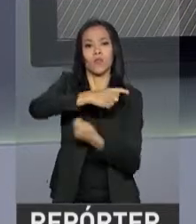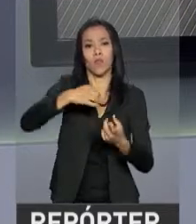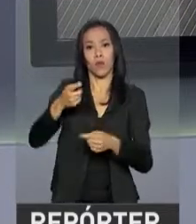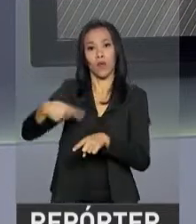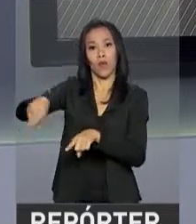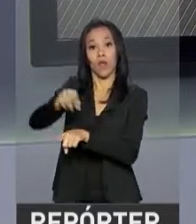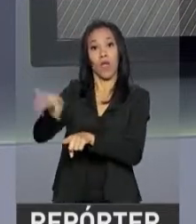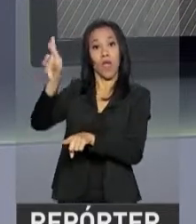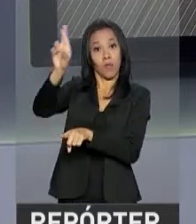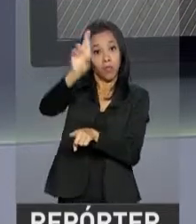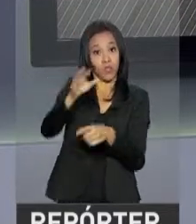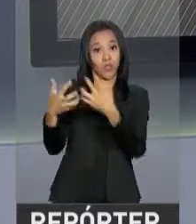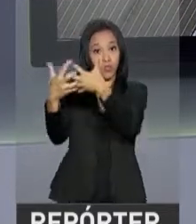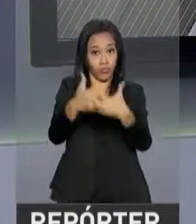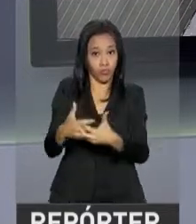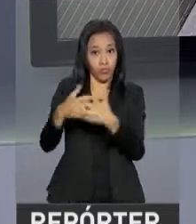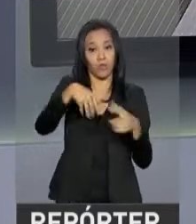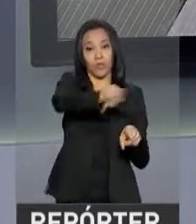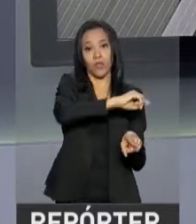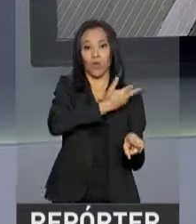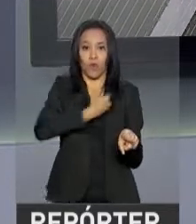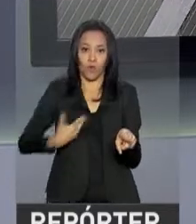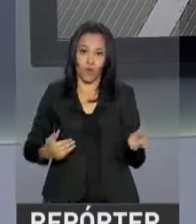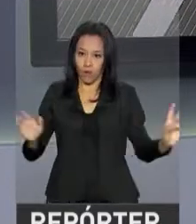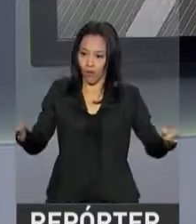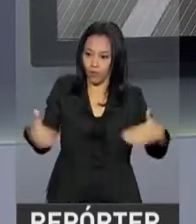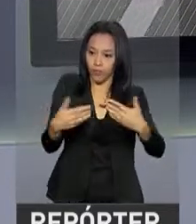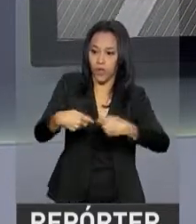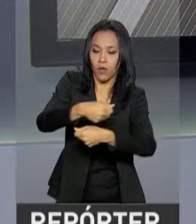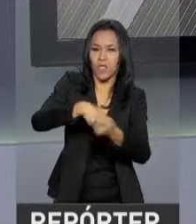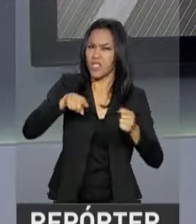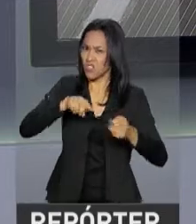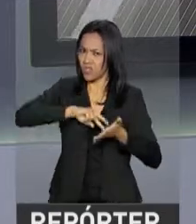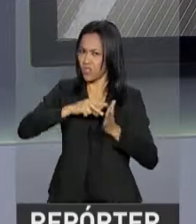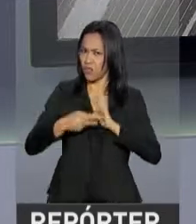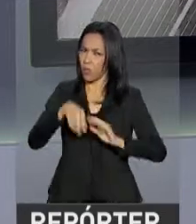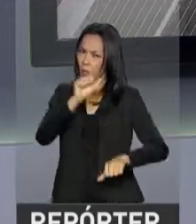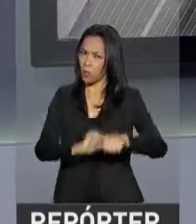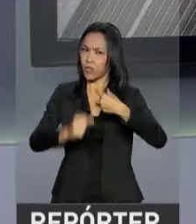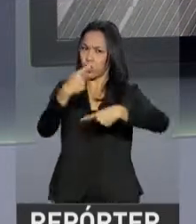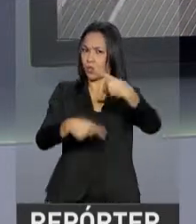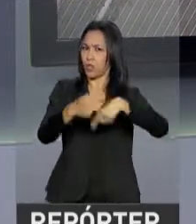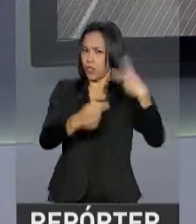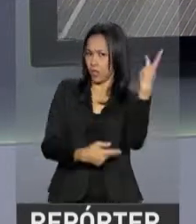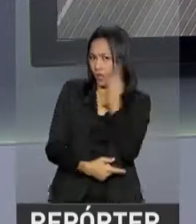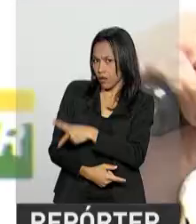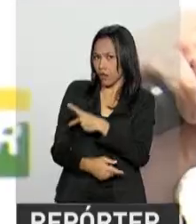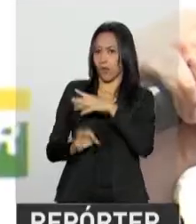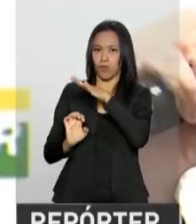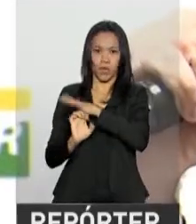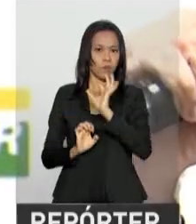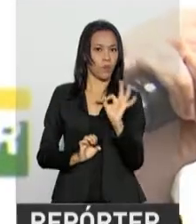dos caminhoneiros e não significa uma mudança na política de preços da petrobras